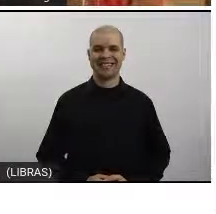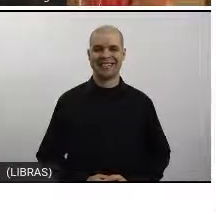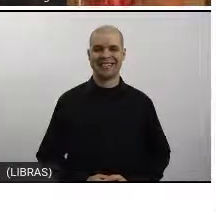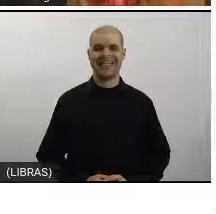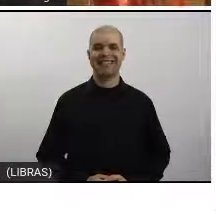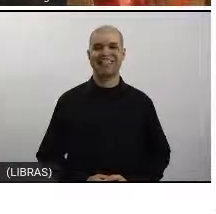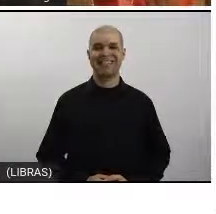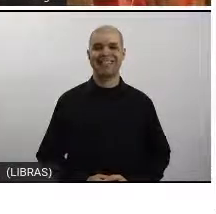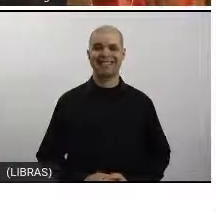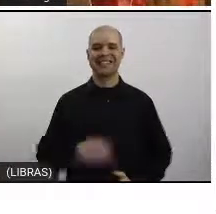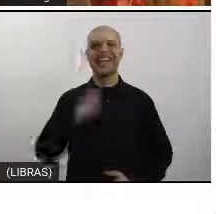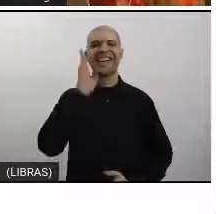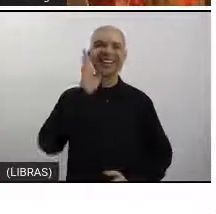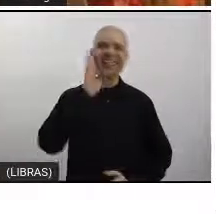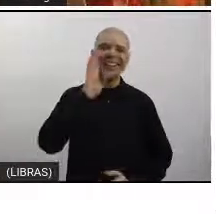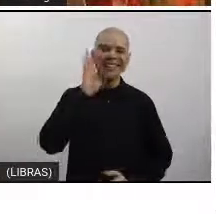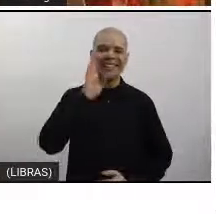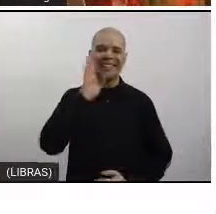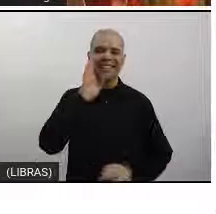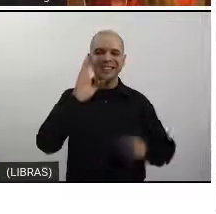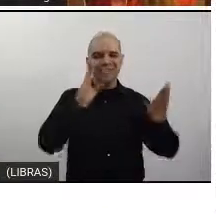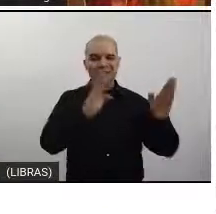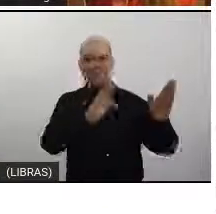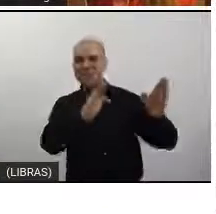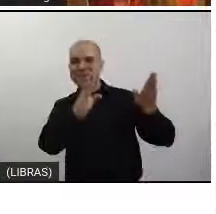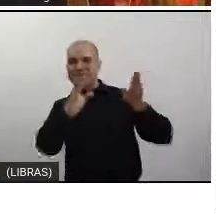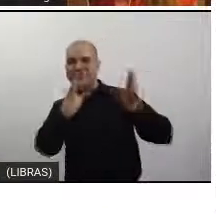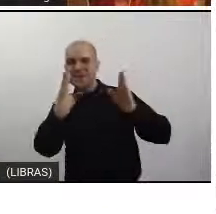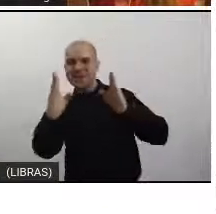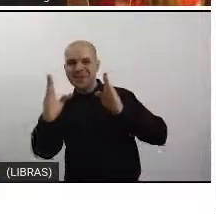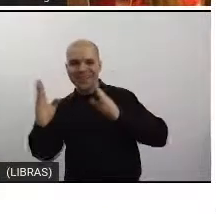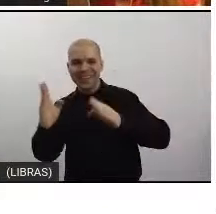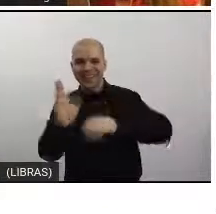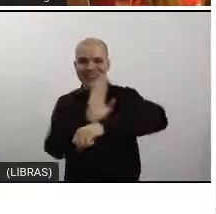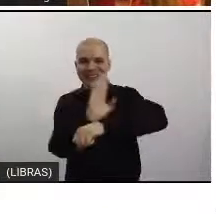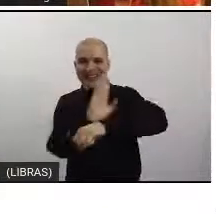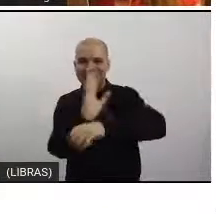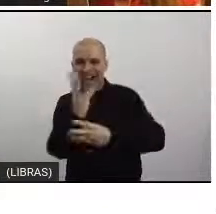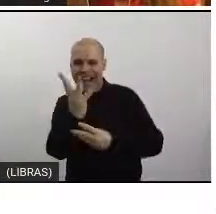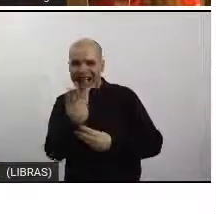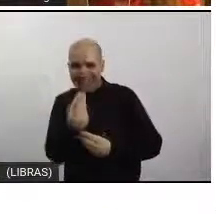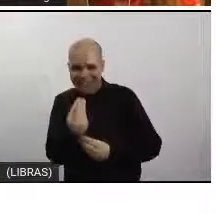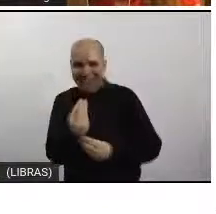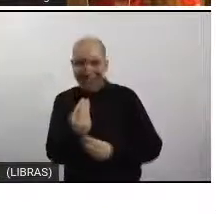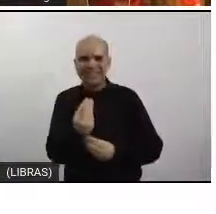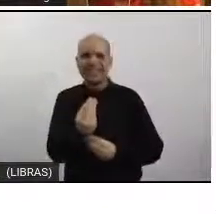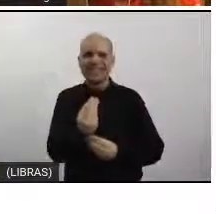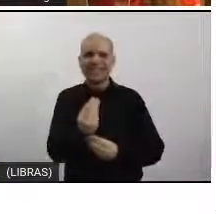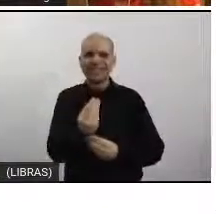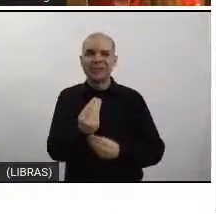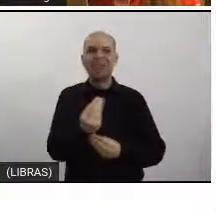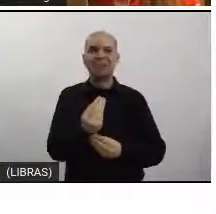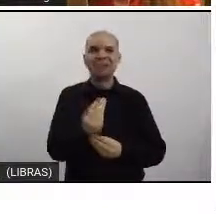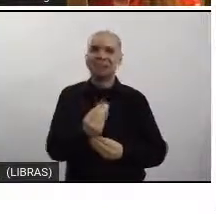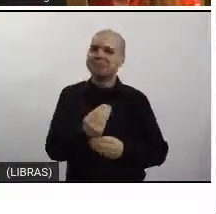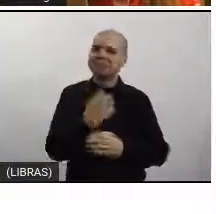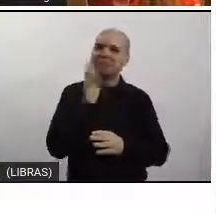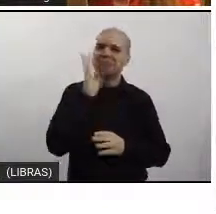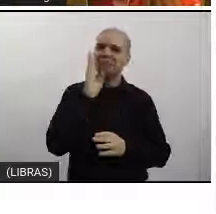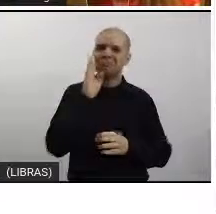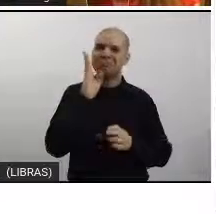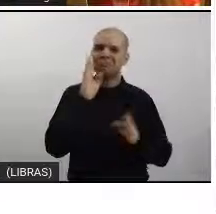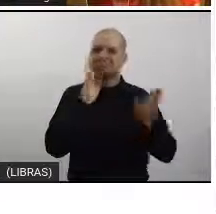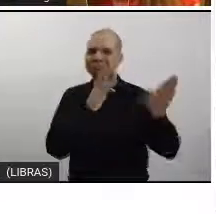Ah, legal. Essa videoarte, o Ego Clip, é a parte